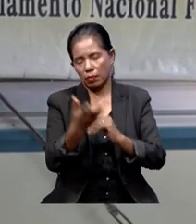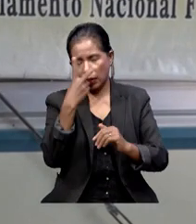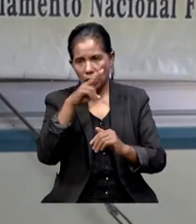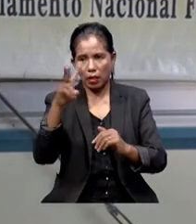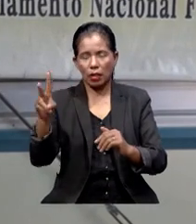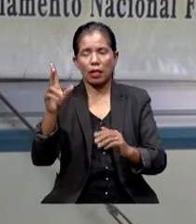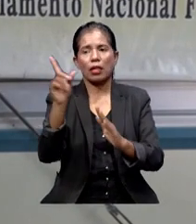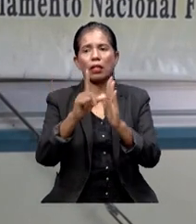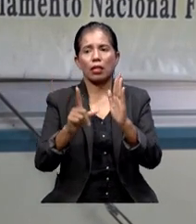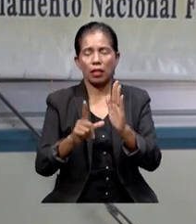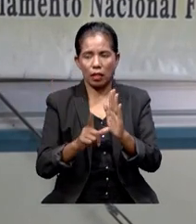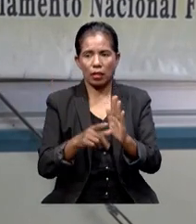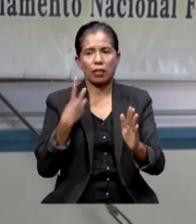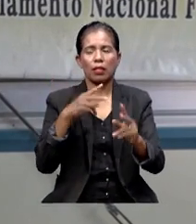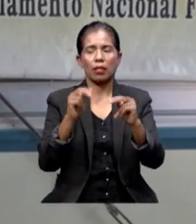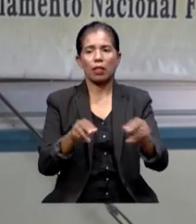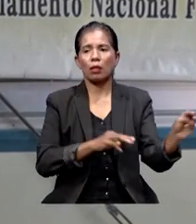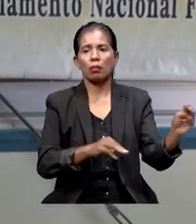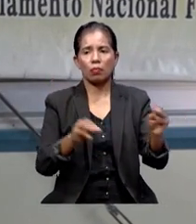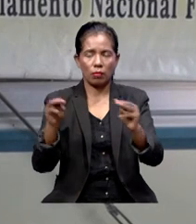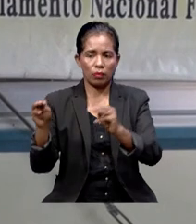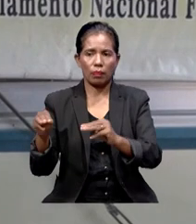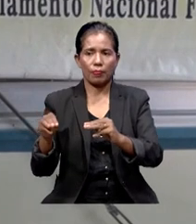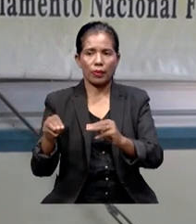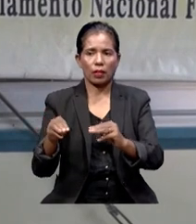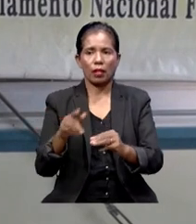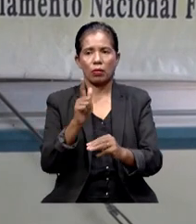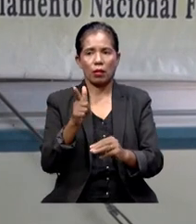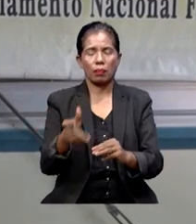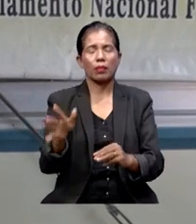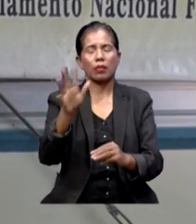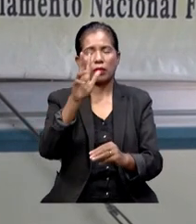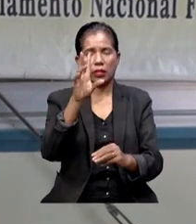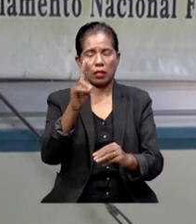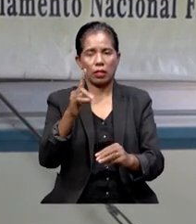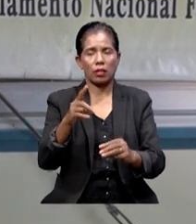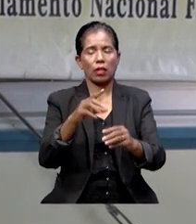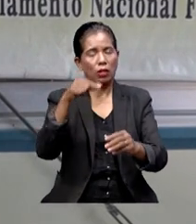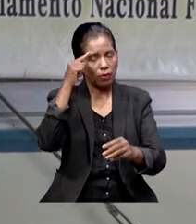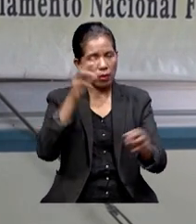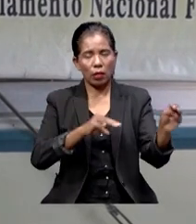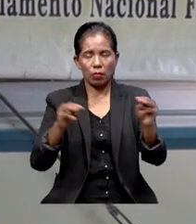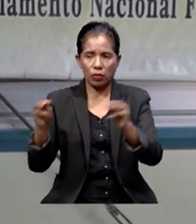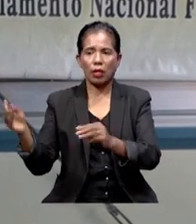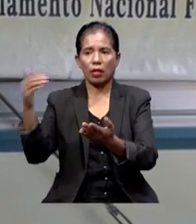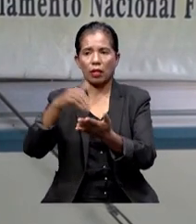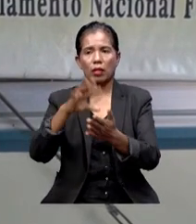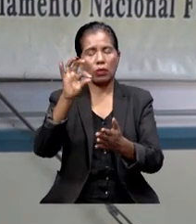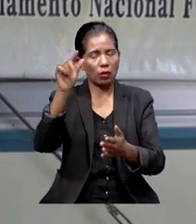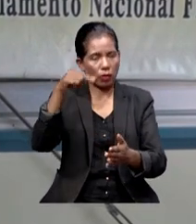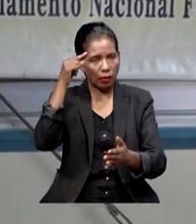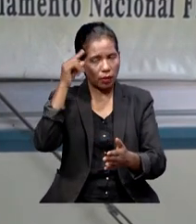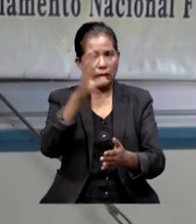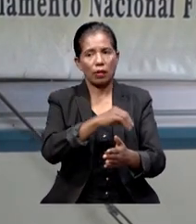categoria orçamental, de que mus, e te tem muda usi quase 26 categorias, governo tem muda filo fale ba, no governo tem muda